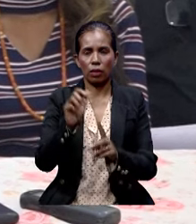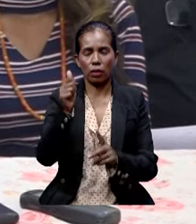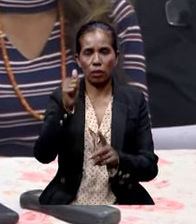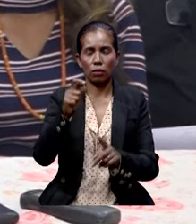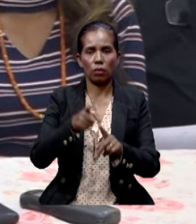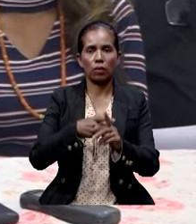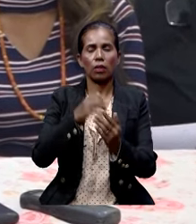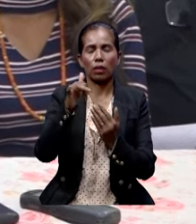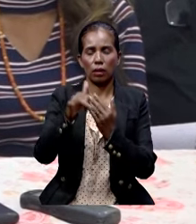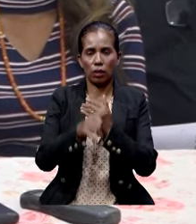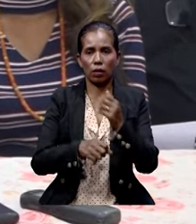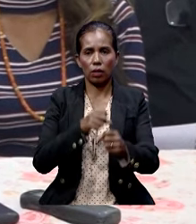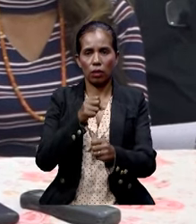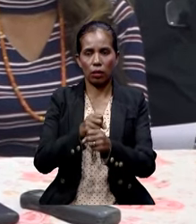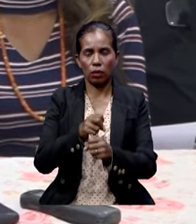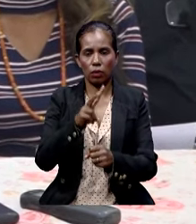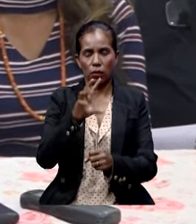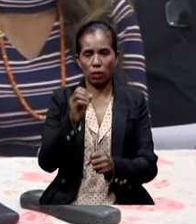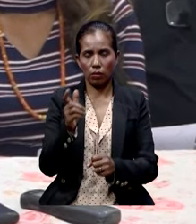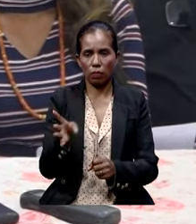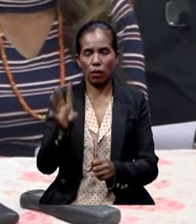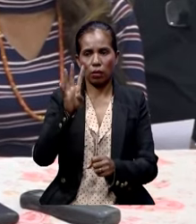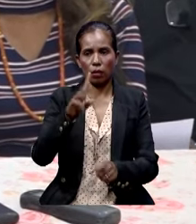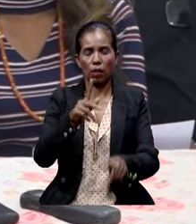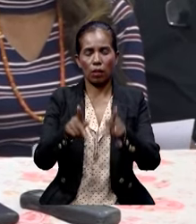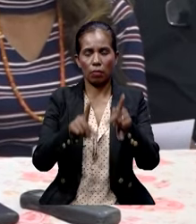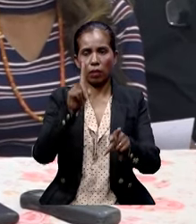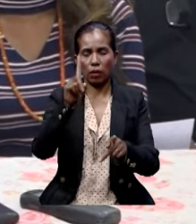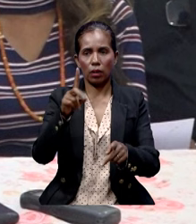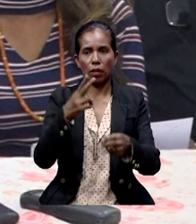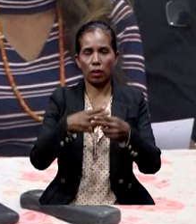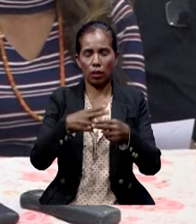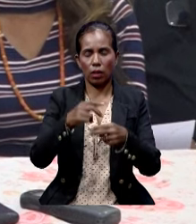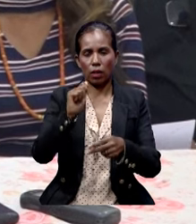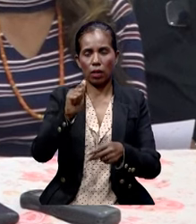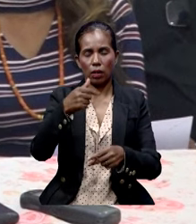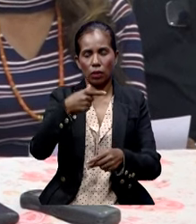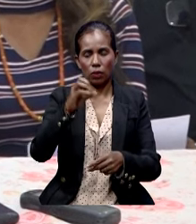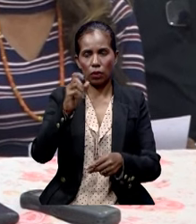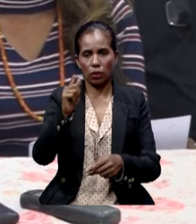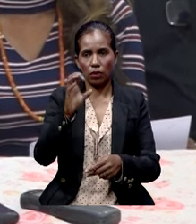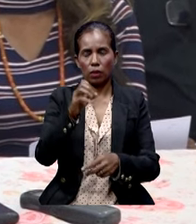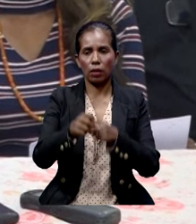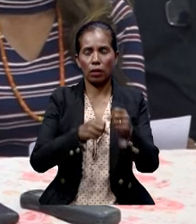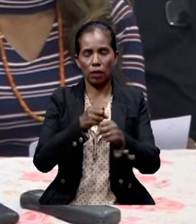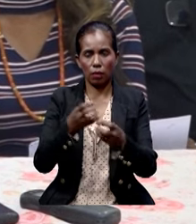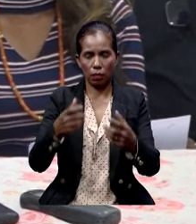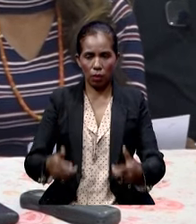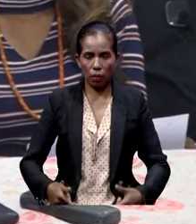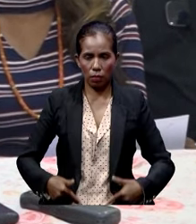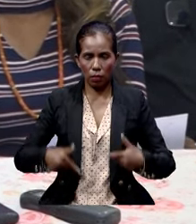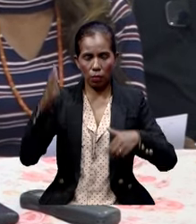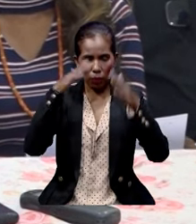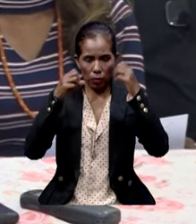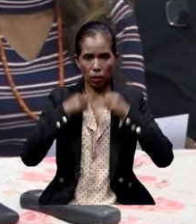fulan janeiro tinan ronulu ronu resinghat sidadaung ida honarang Agustino Suarez tinan barakona morse kondisaun problema